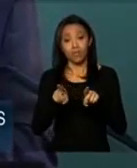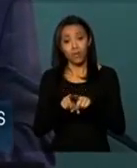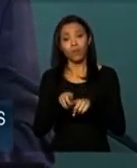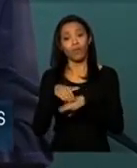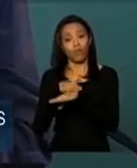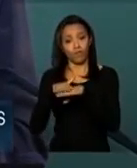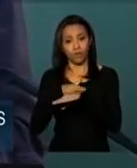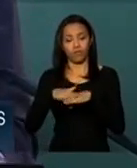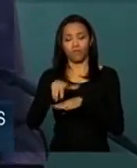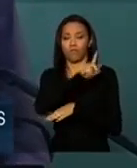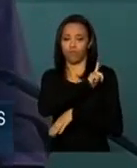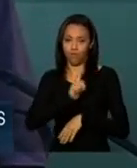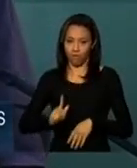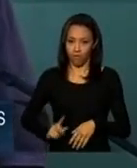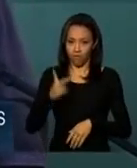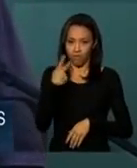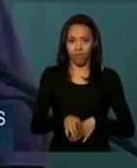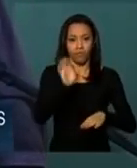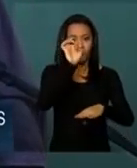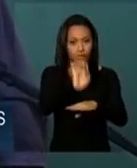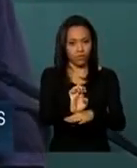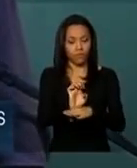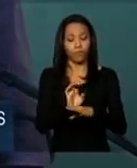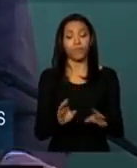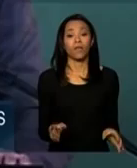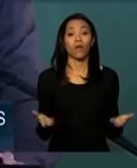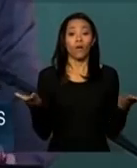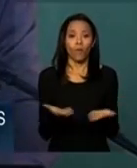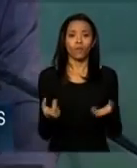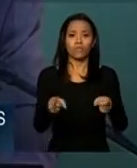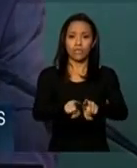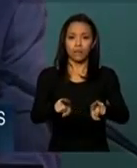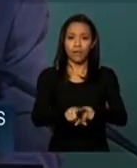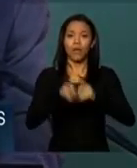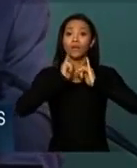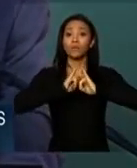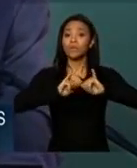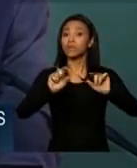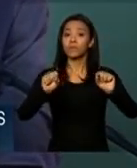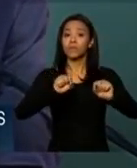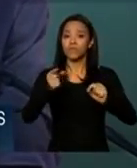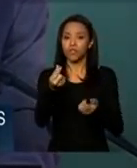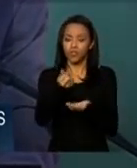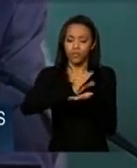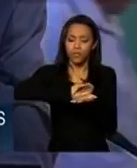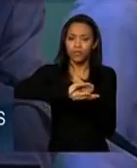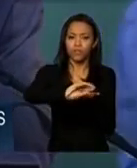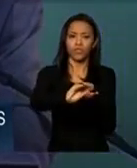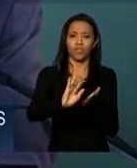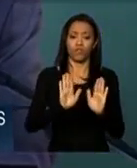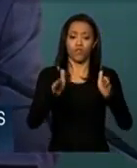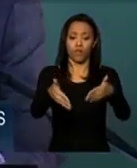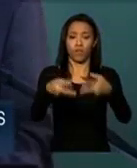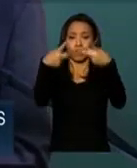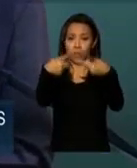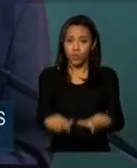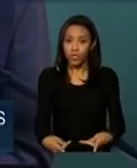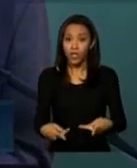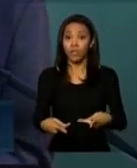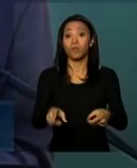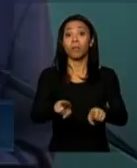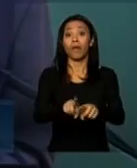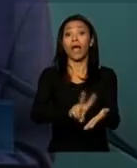Martins. E também estamos hoje anunciando recursos para os projetos de ampliação do